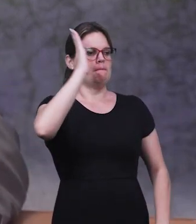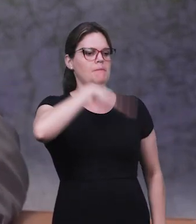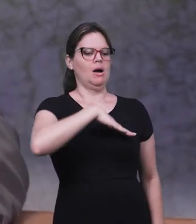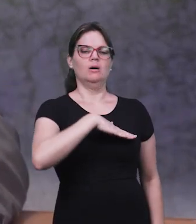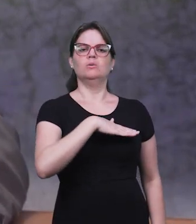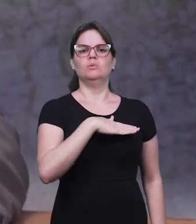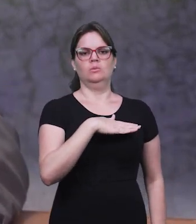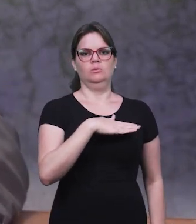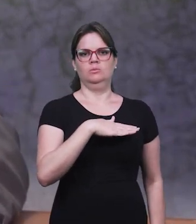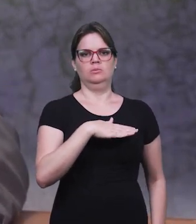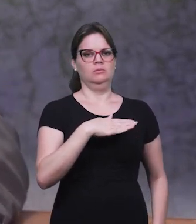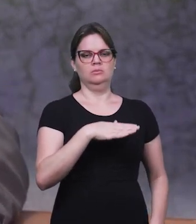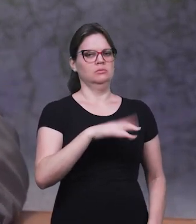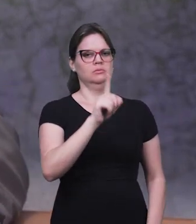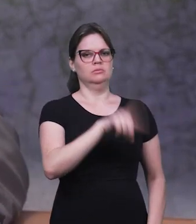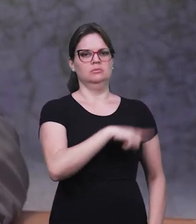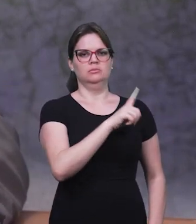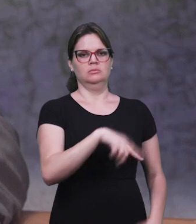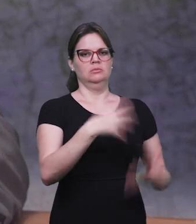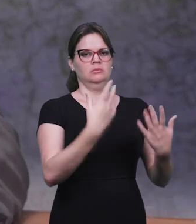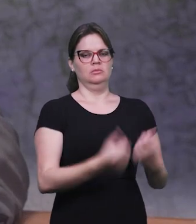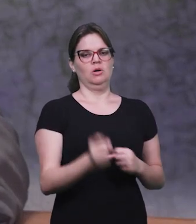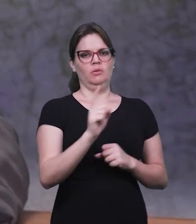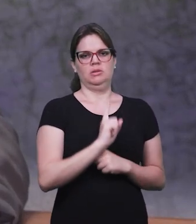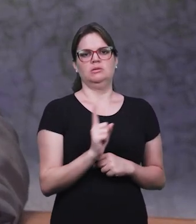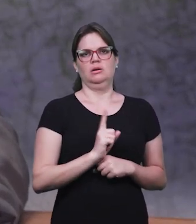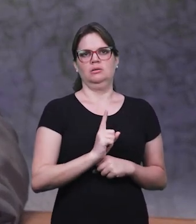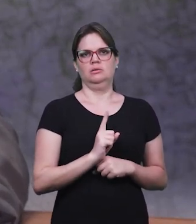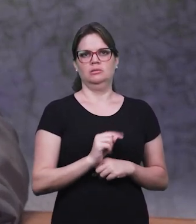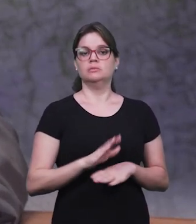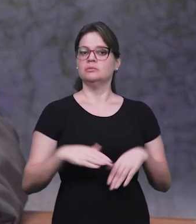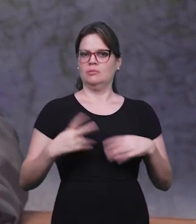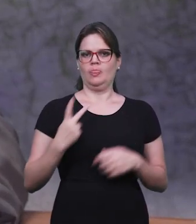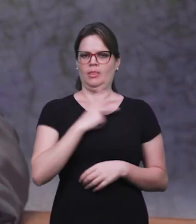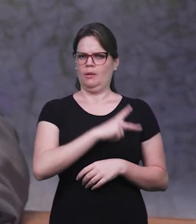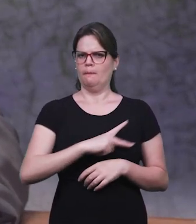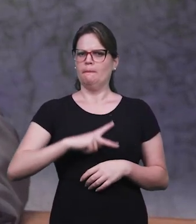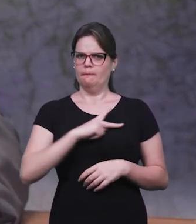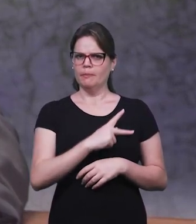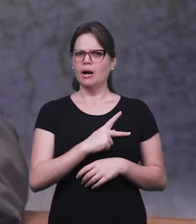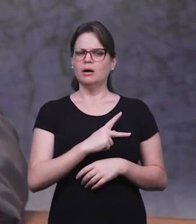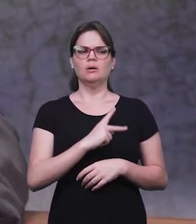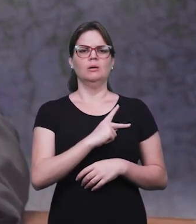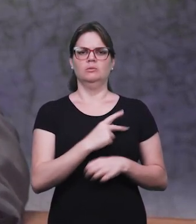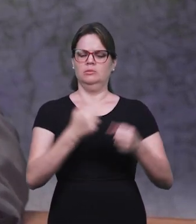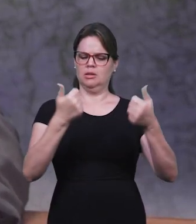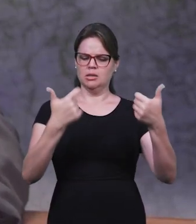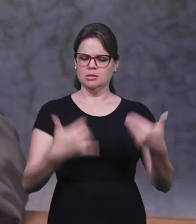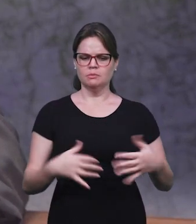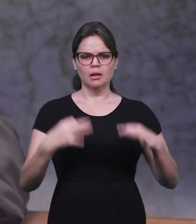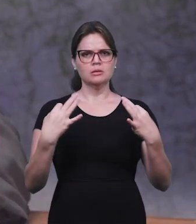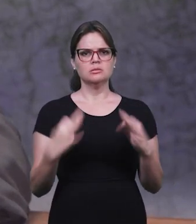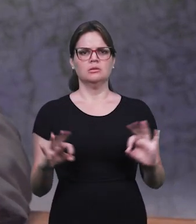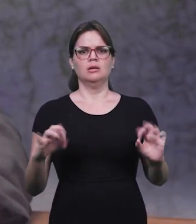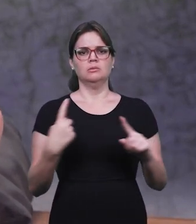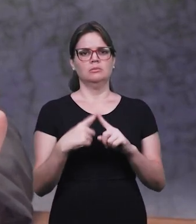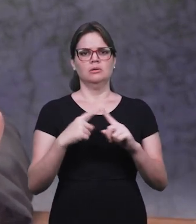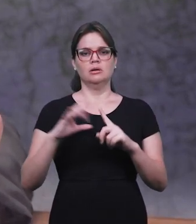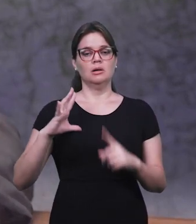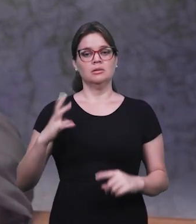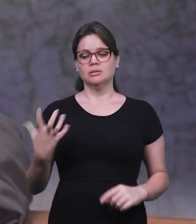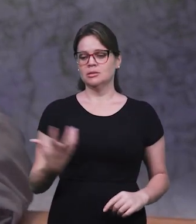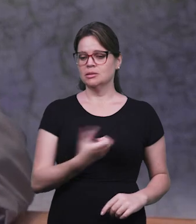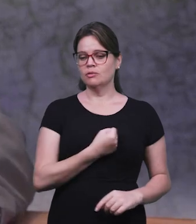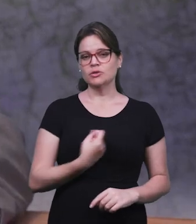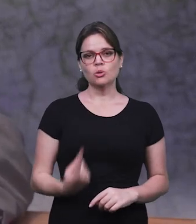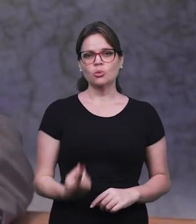a salvação é pela graça, é por revelação, é pelo entendimento da revelação e pela fé no